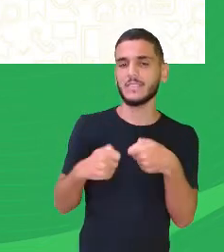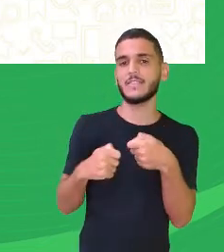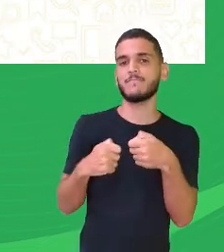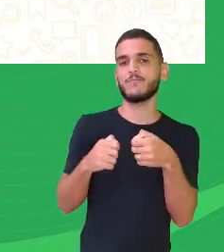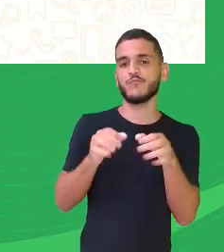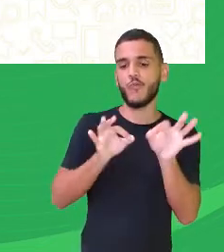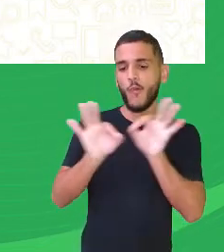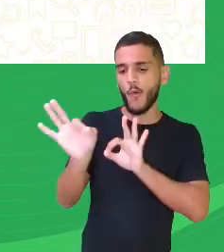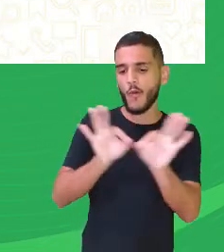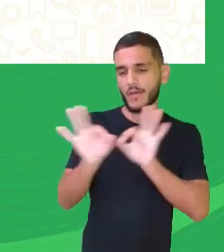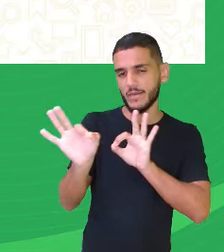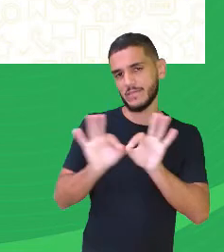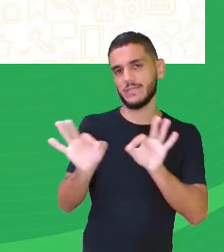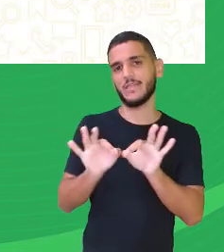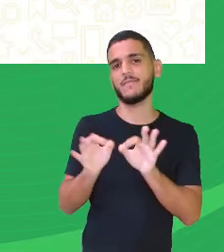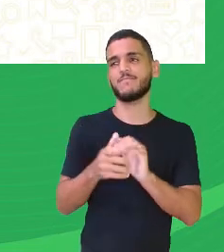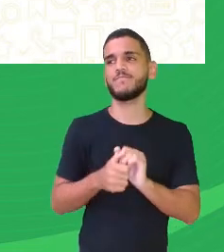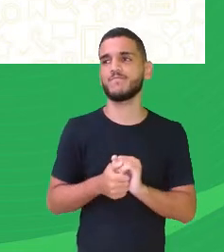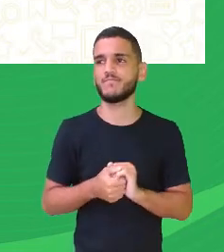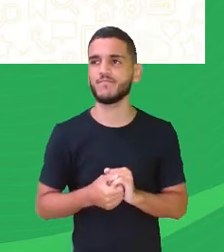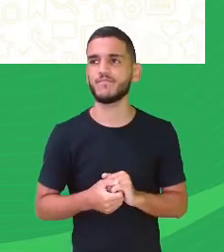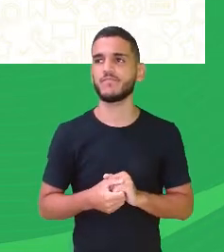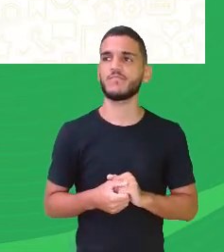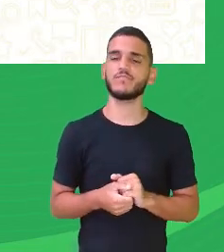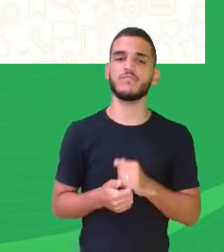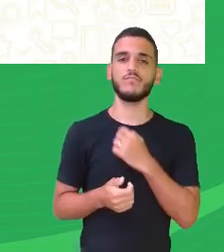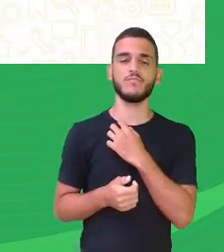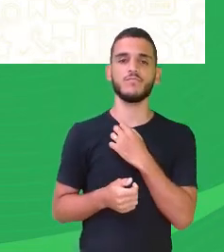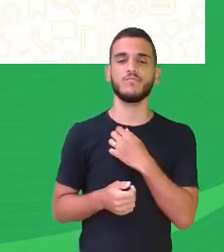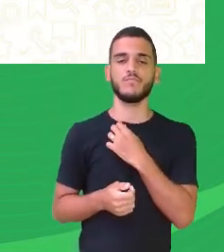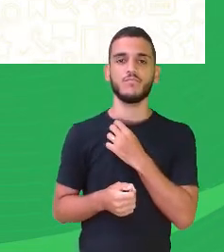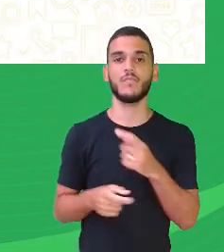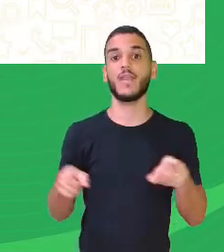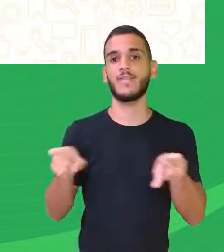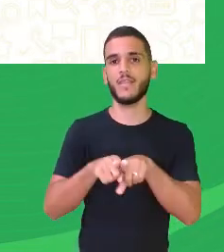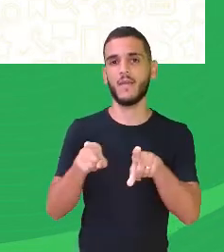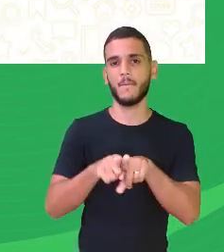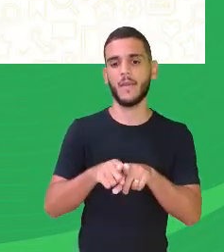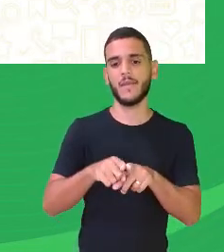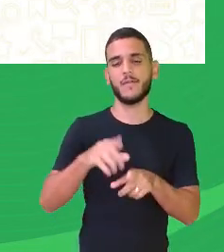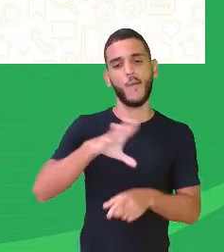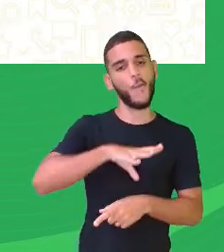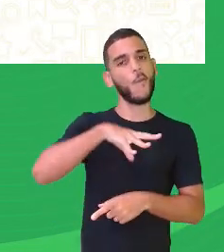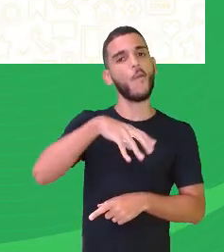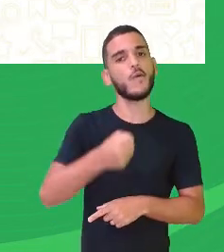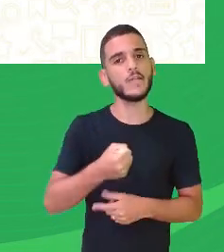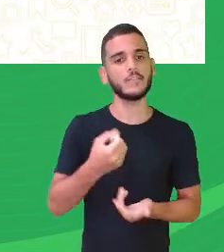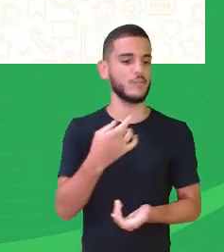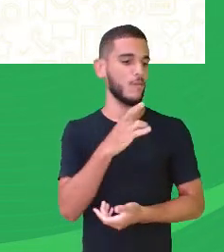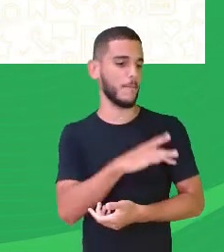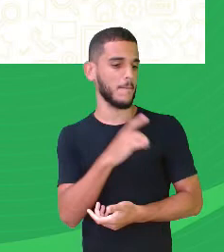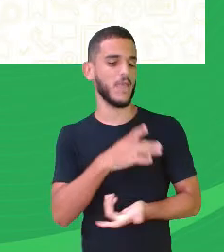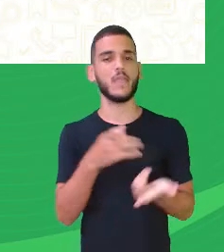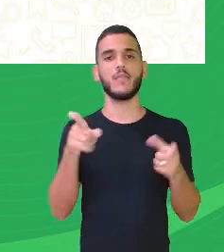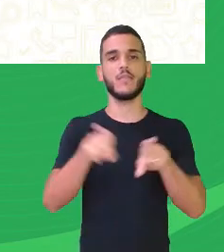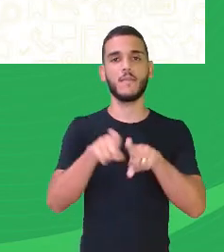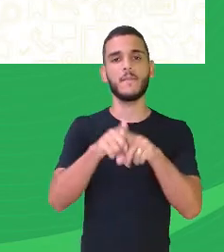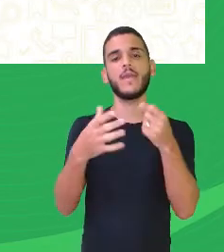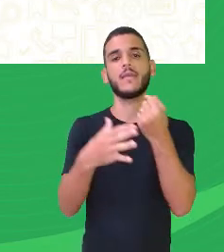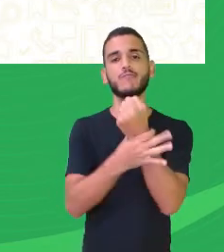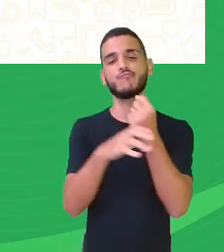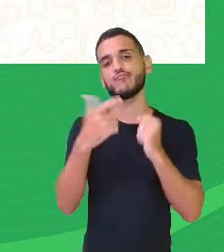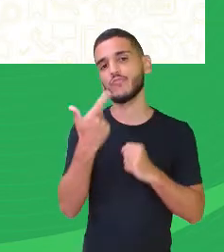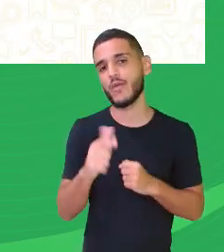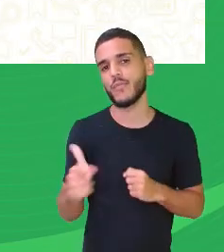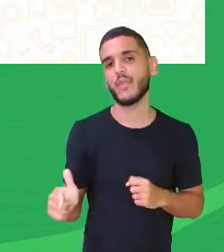nossa ação também. É o enfrentamento dos medos e das inseguranças, né? O estudante precisa